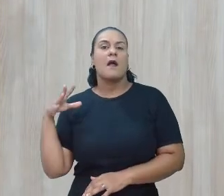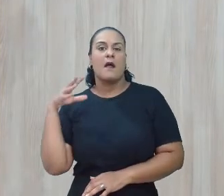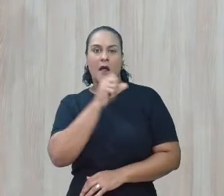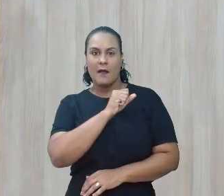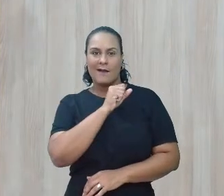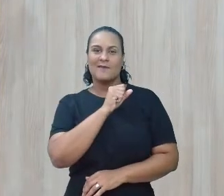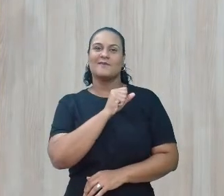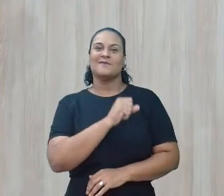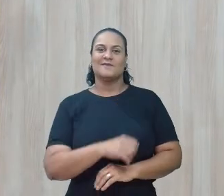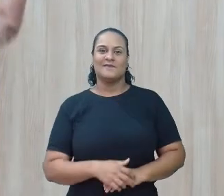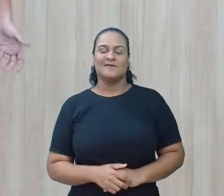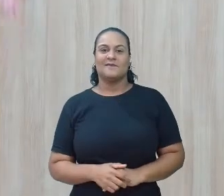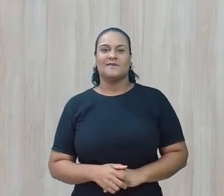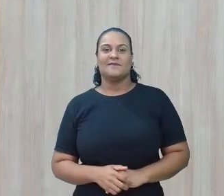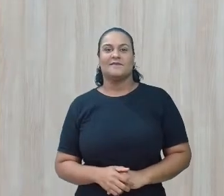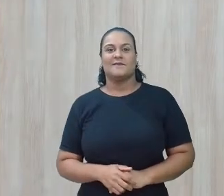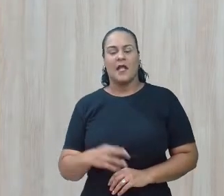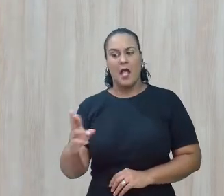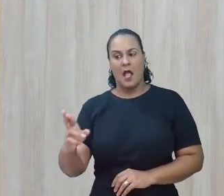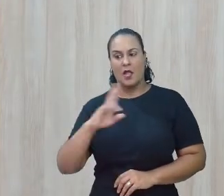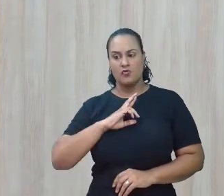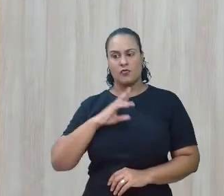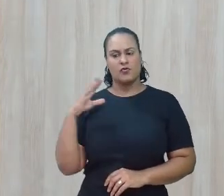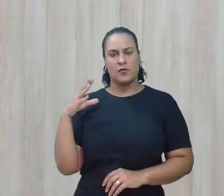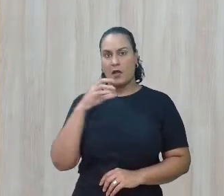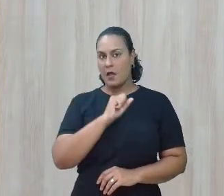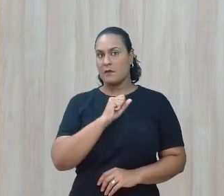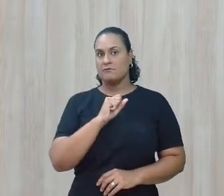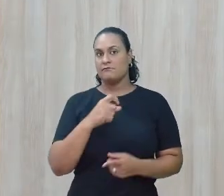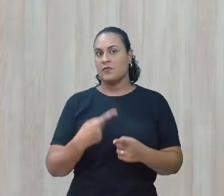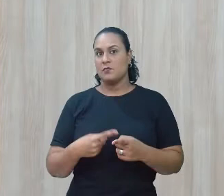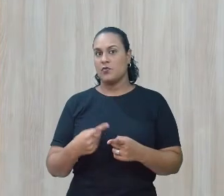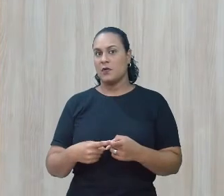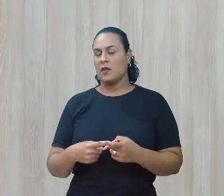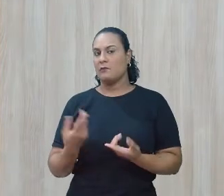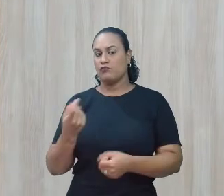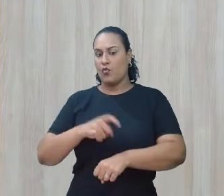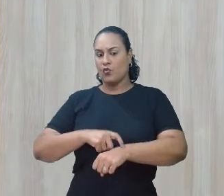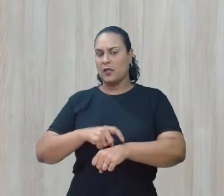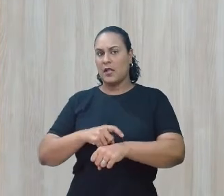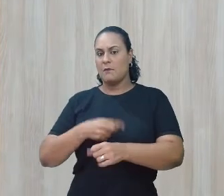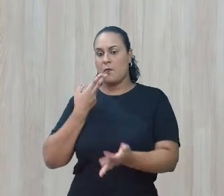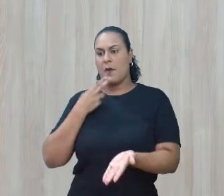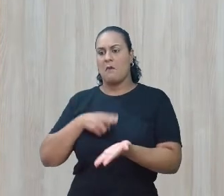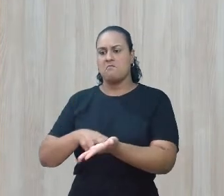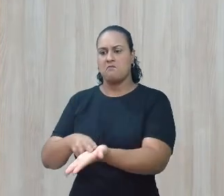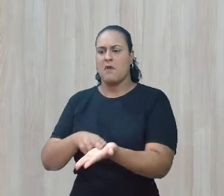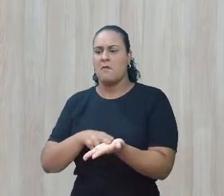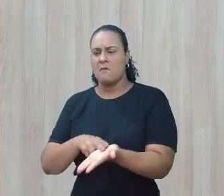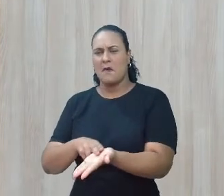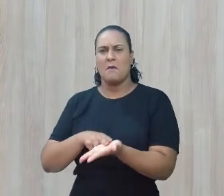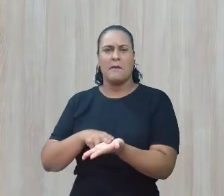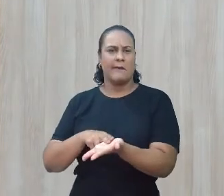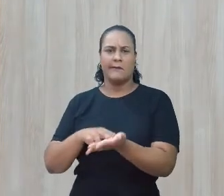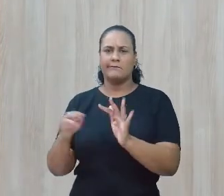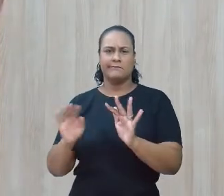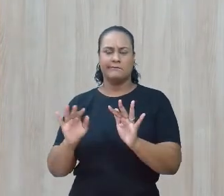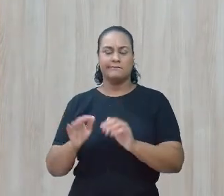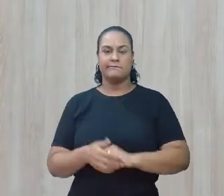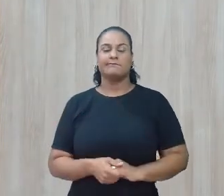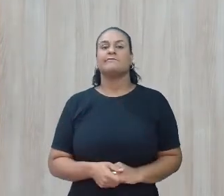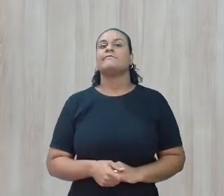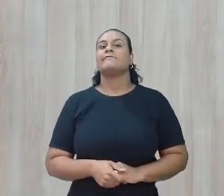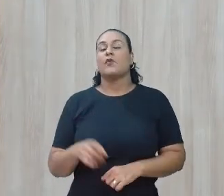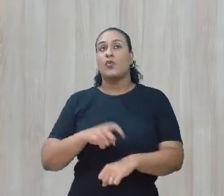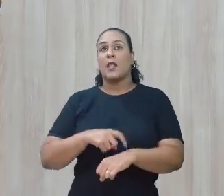rápido. Então, a resposta, ela chega mais rápido porque não tem esse tempo, né, do espaço. Esse